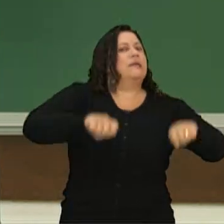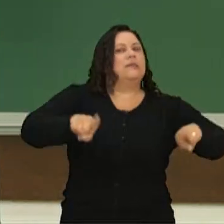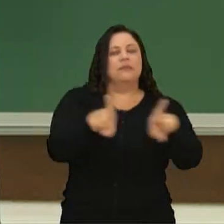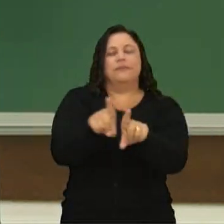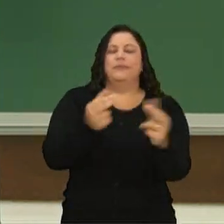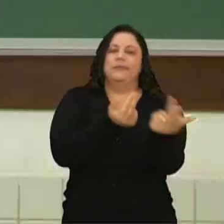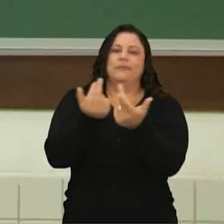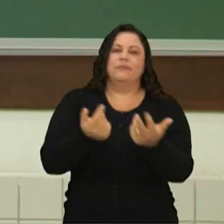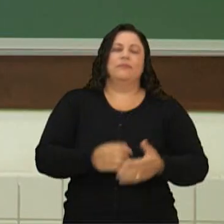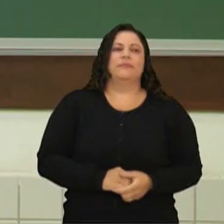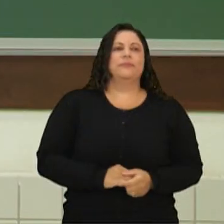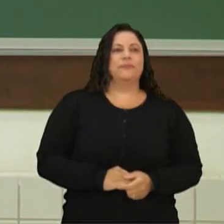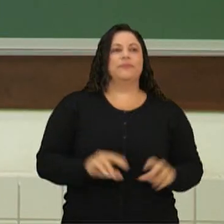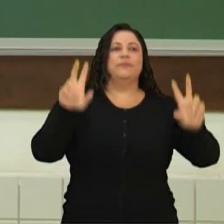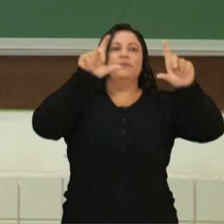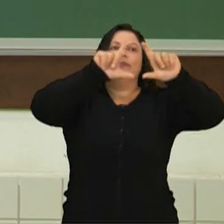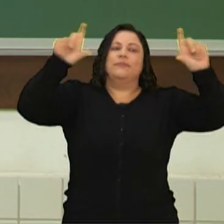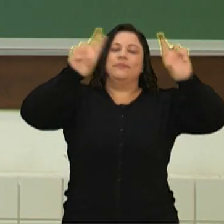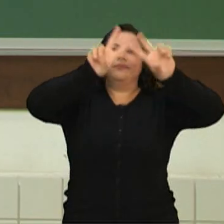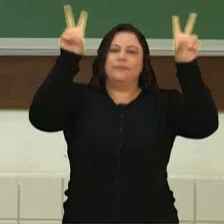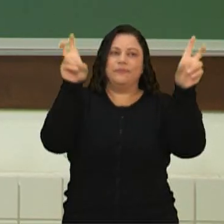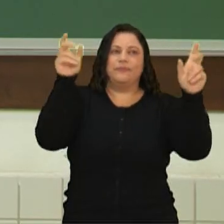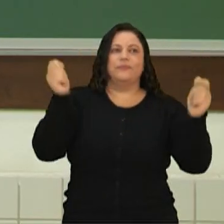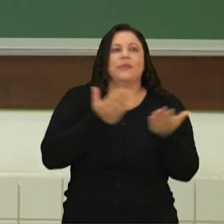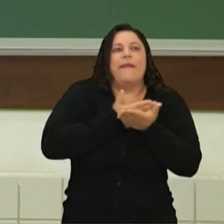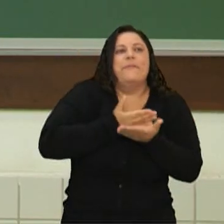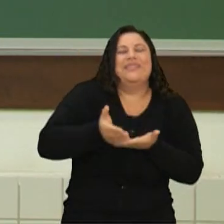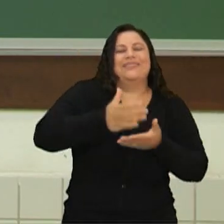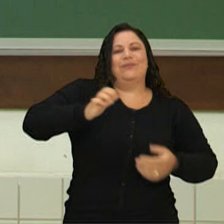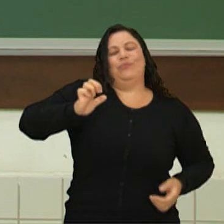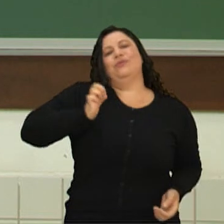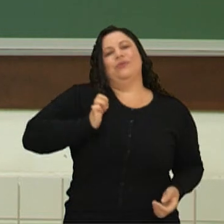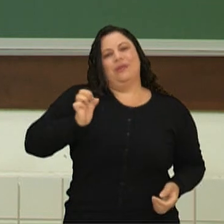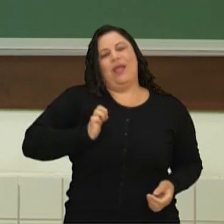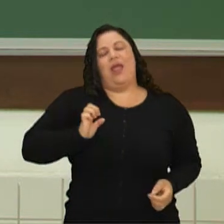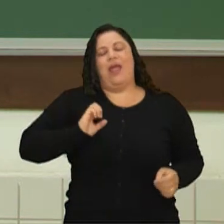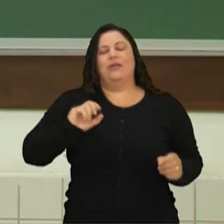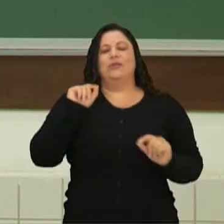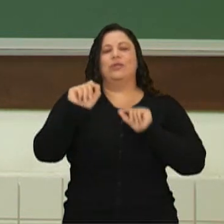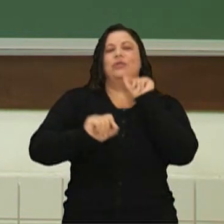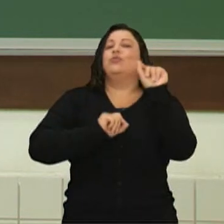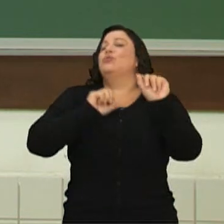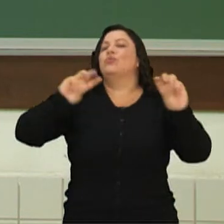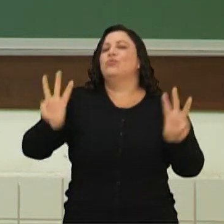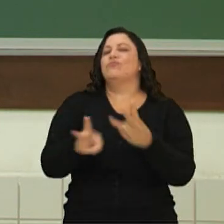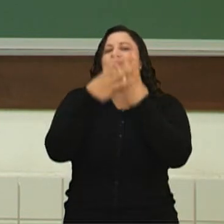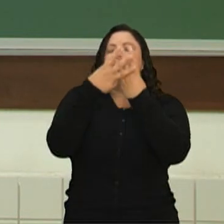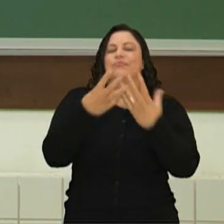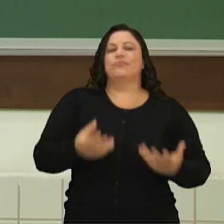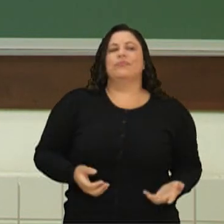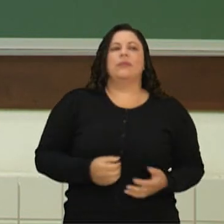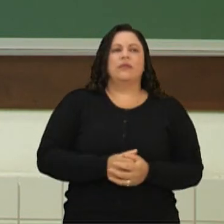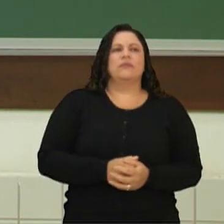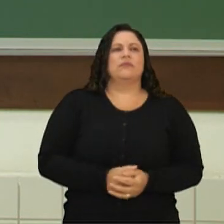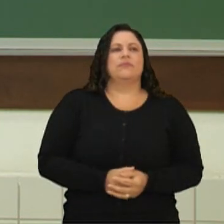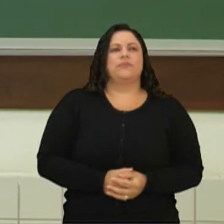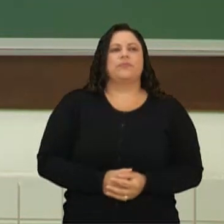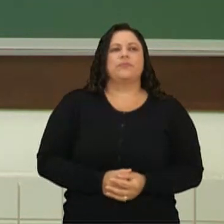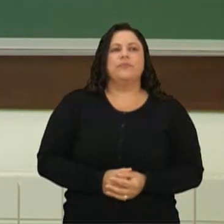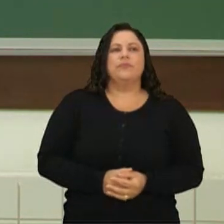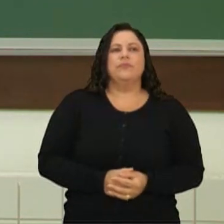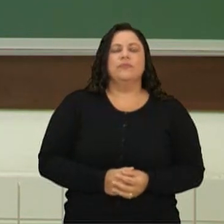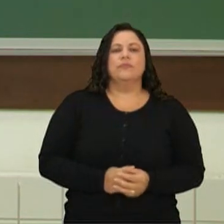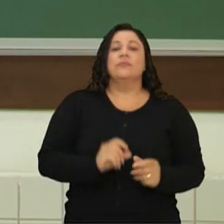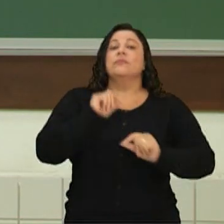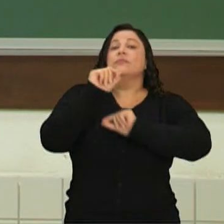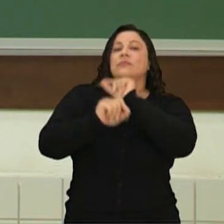entrar basicamente, né, naquilo que está relacionado às religiões. E a primeira delas, no sentido do